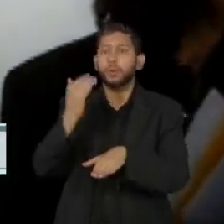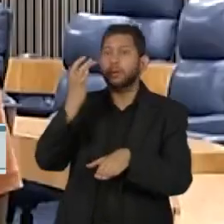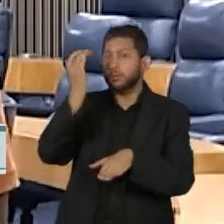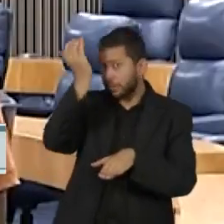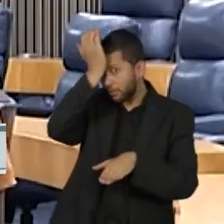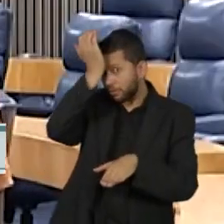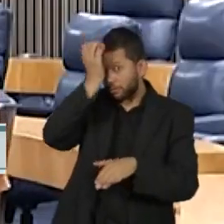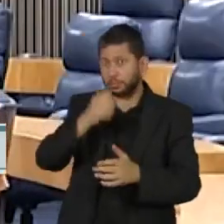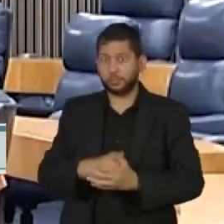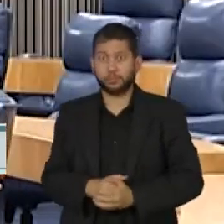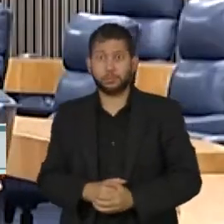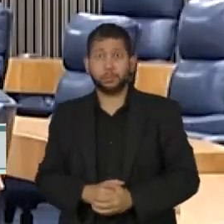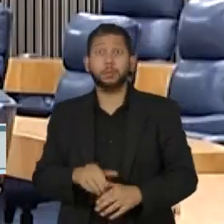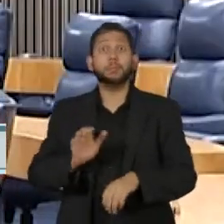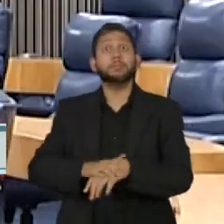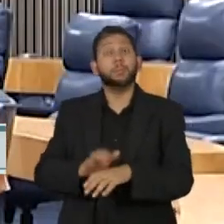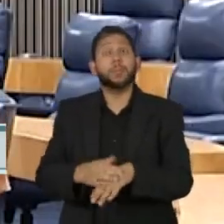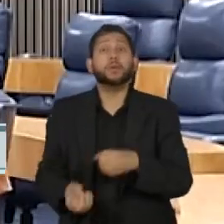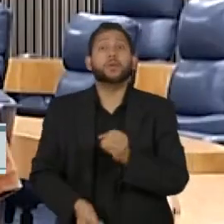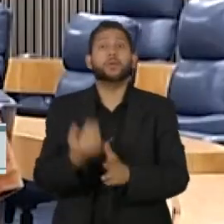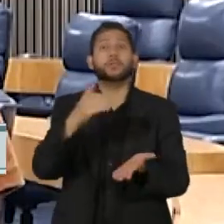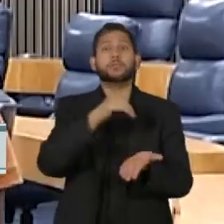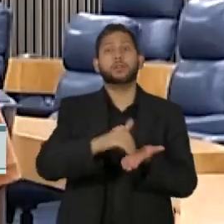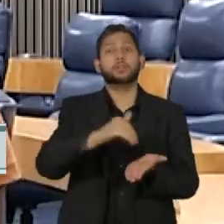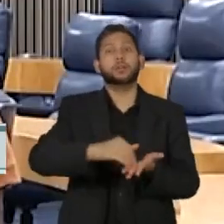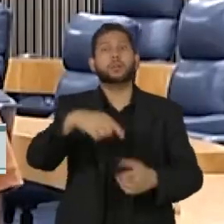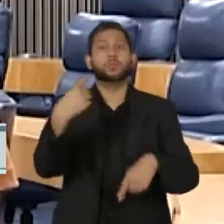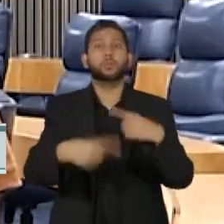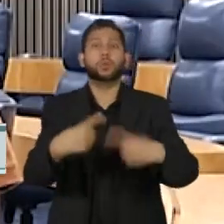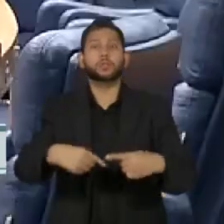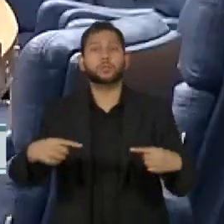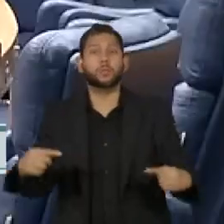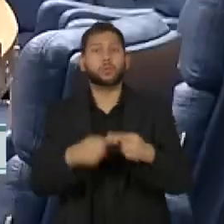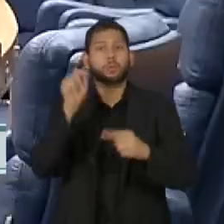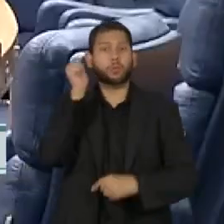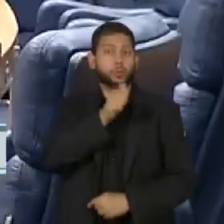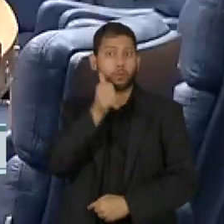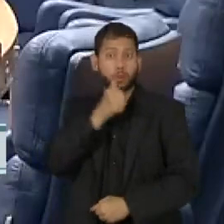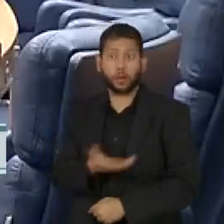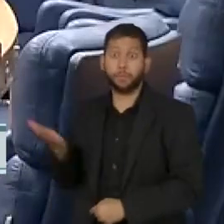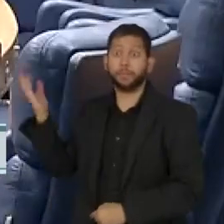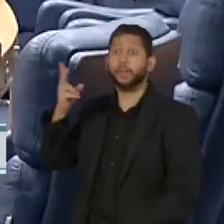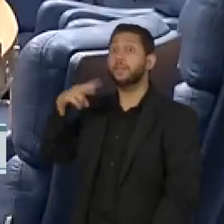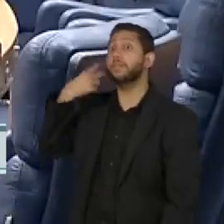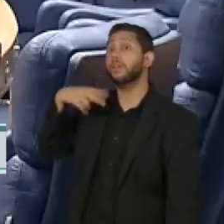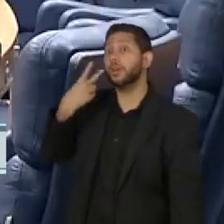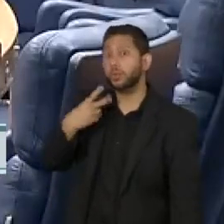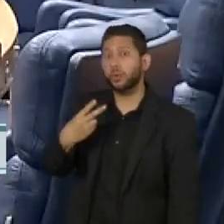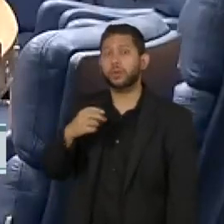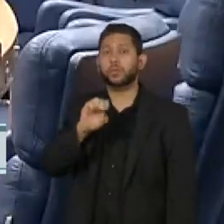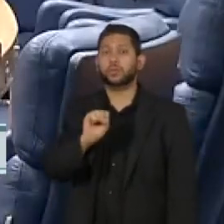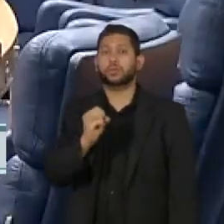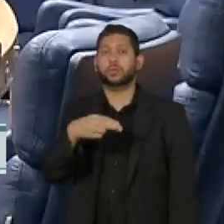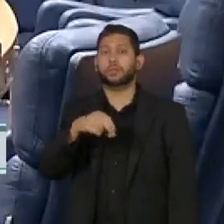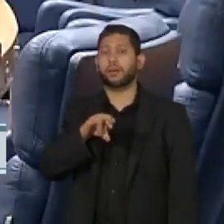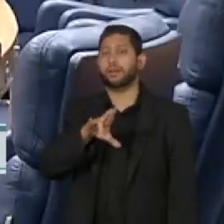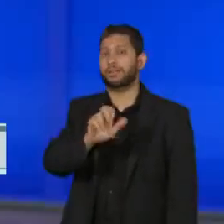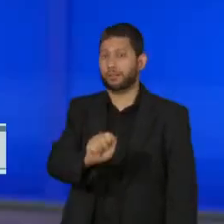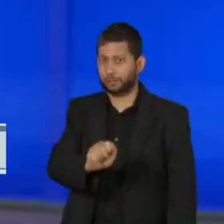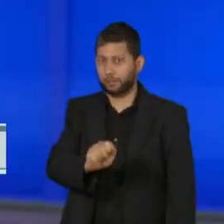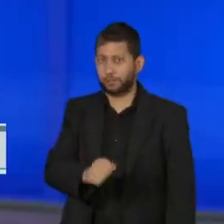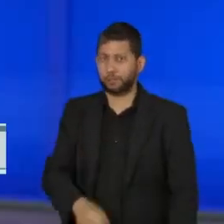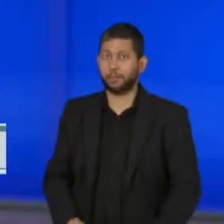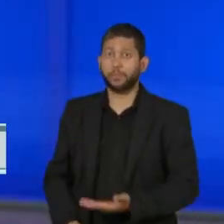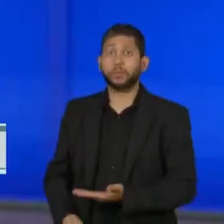Cassab na recém criada a secretaria de política para mulheres assumirá a vereadora sonaira Fernandes